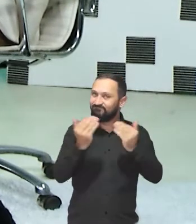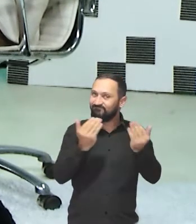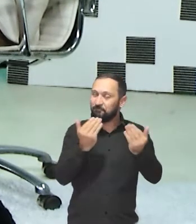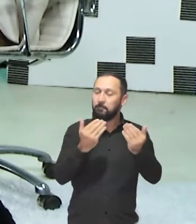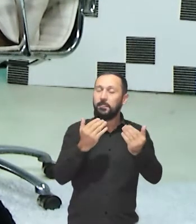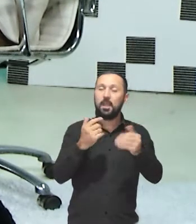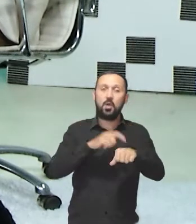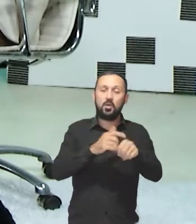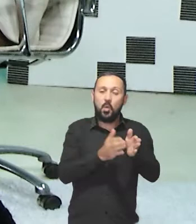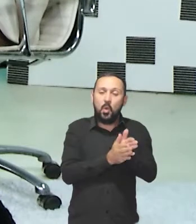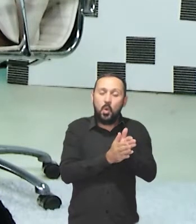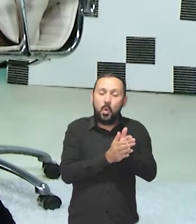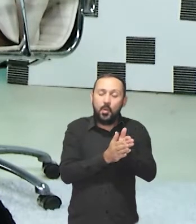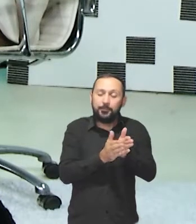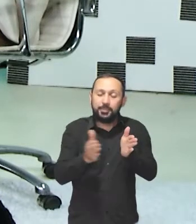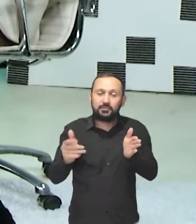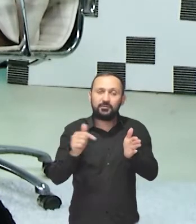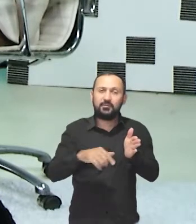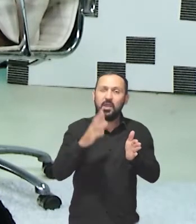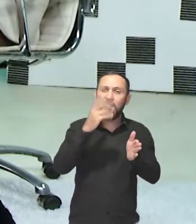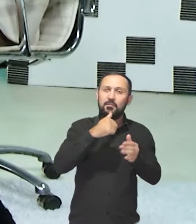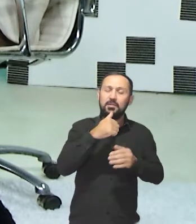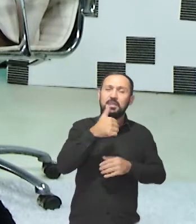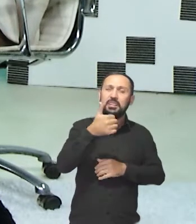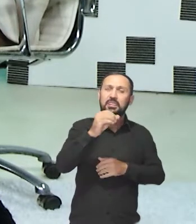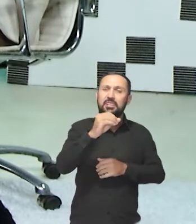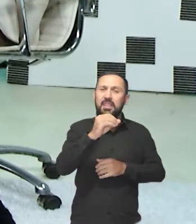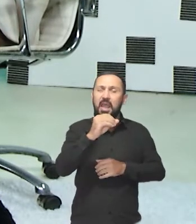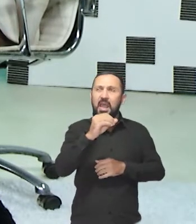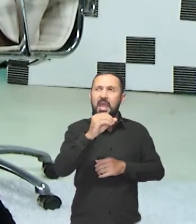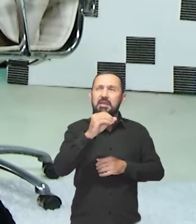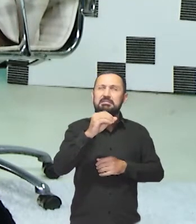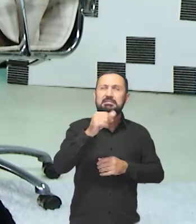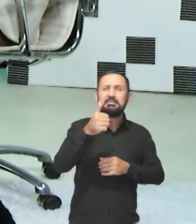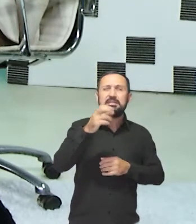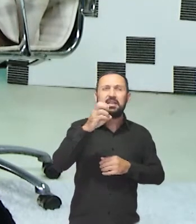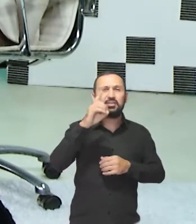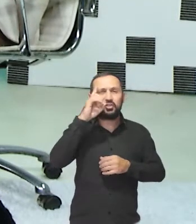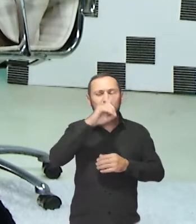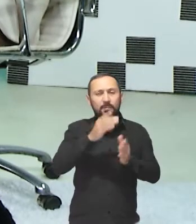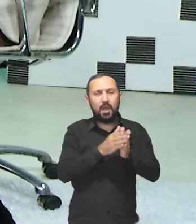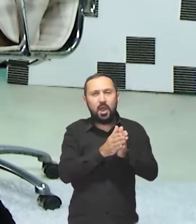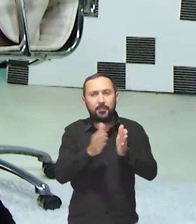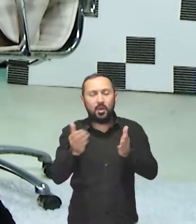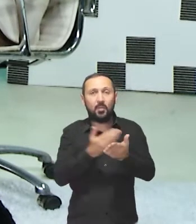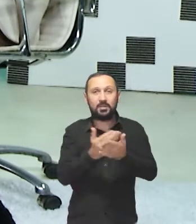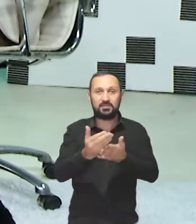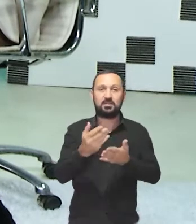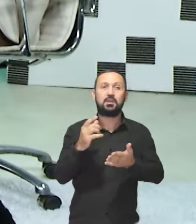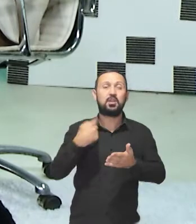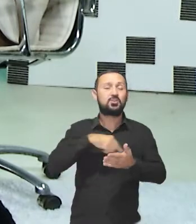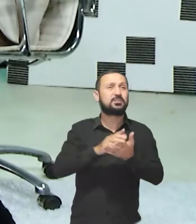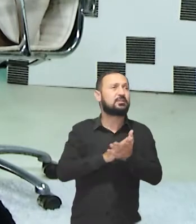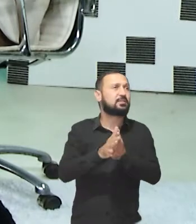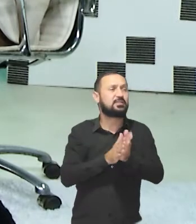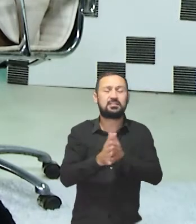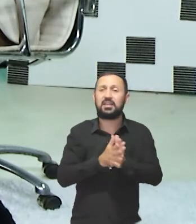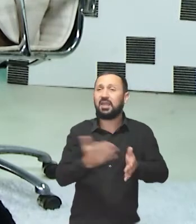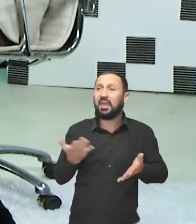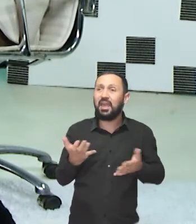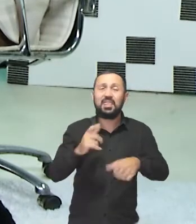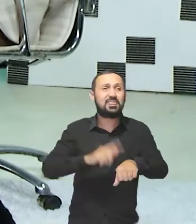inicia um tratamento, o medicamento vai levar de 10 a 15 dias para começar a fazer o efeito. E nós somos ansiosos. Nós